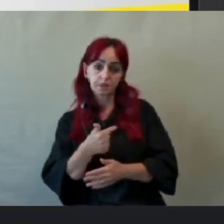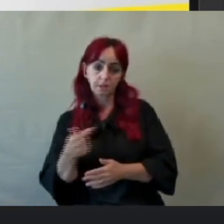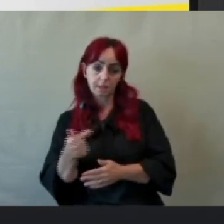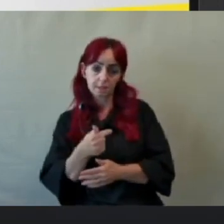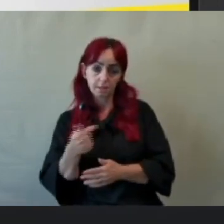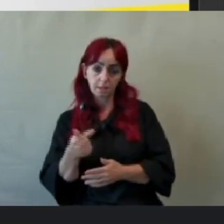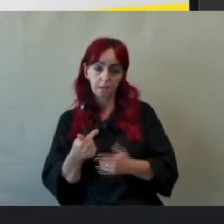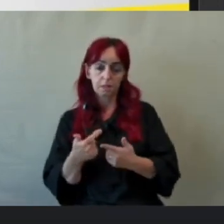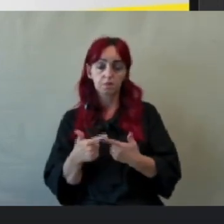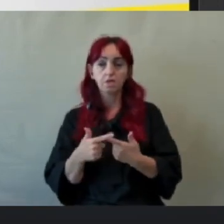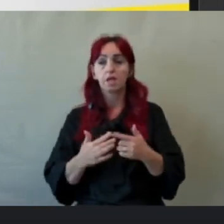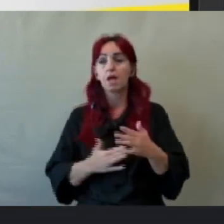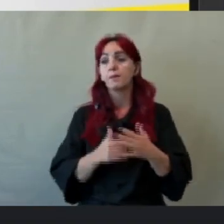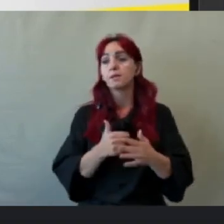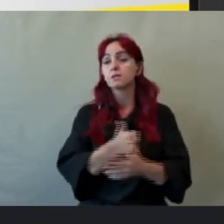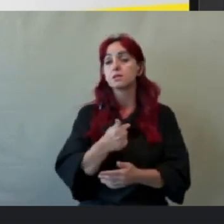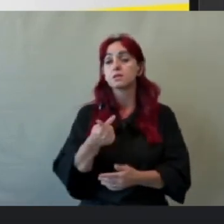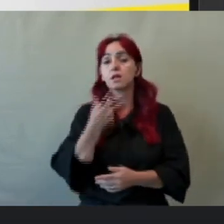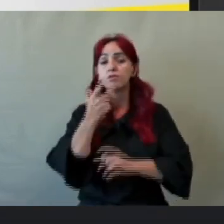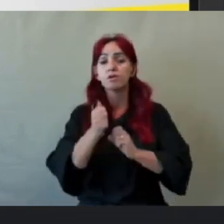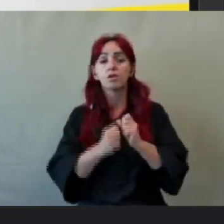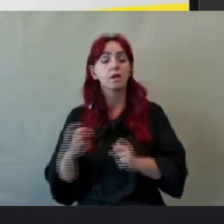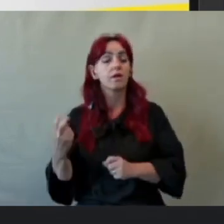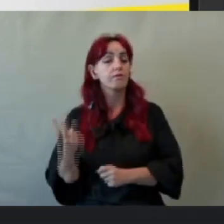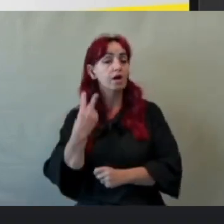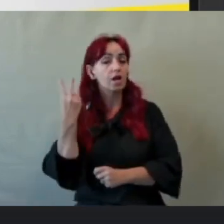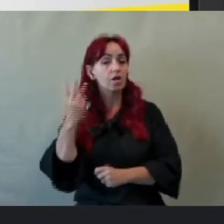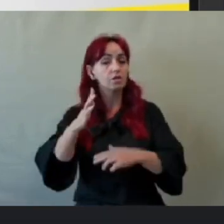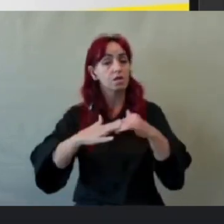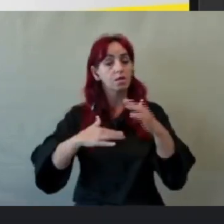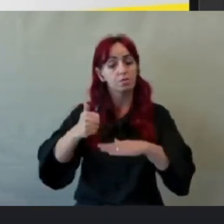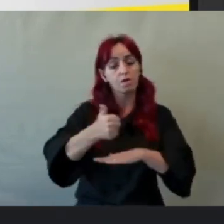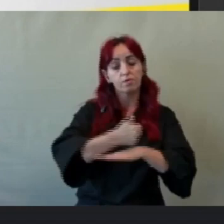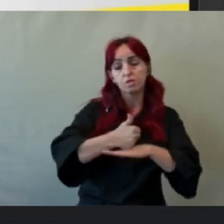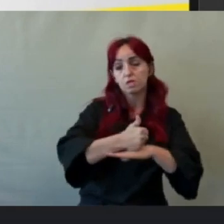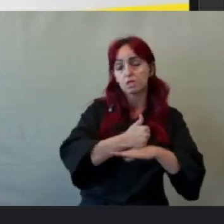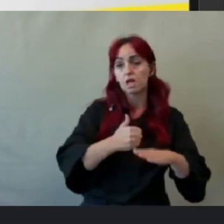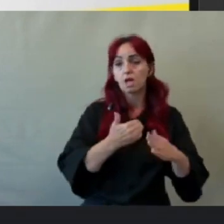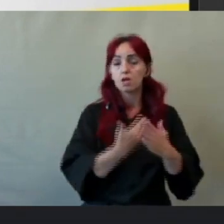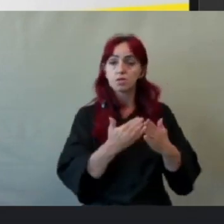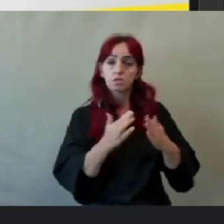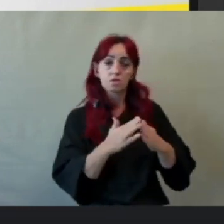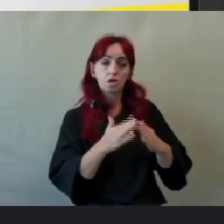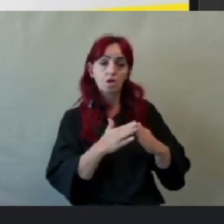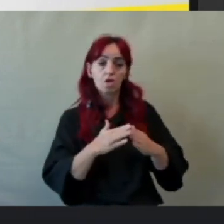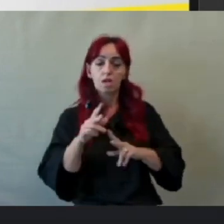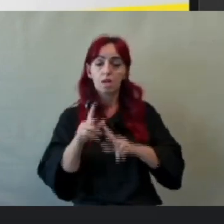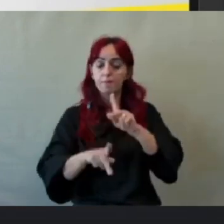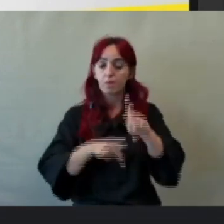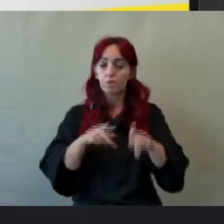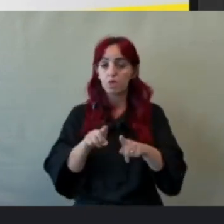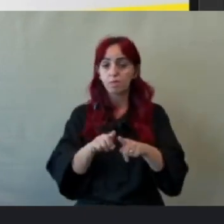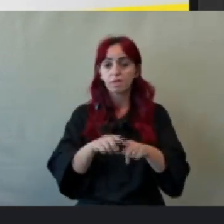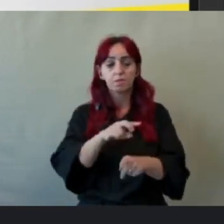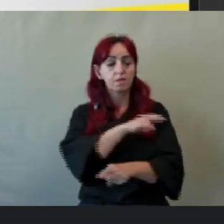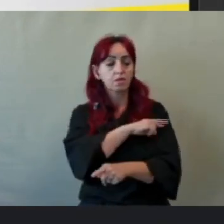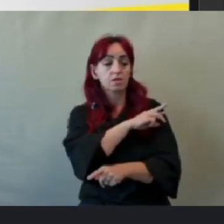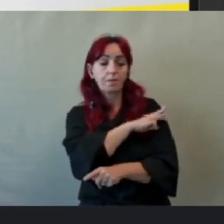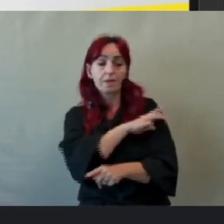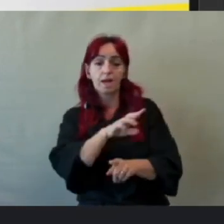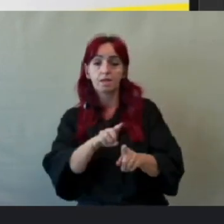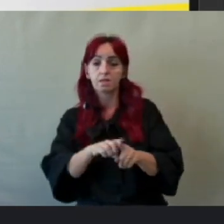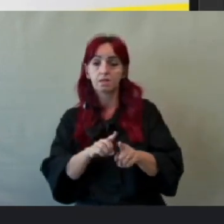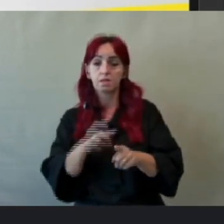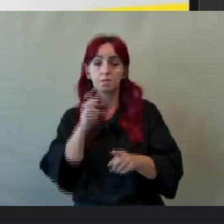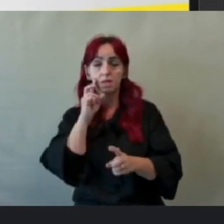meta 17 fala valorizar os profissionais e as profissionais do magistério, das redes públicas da educação básica, de forma a equiparar o seu rendimento